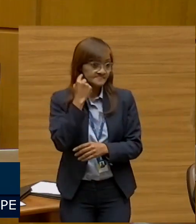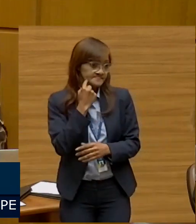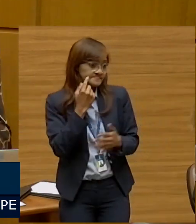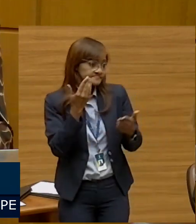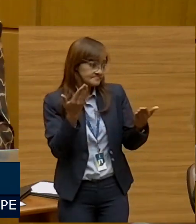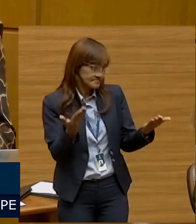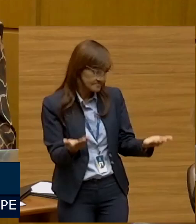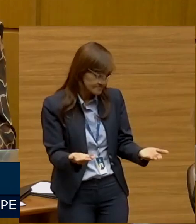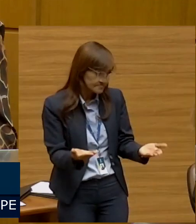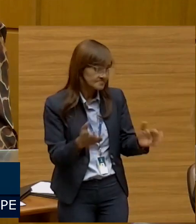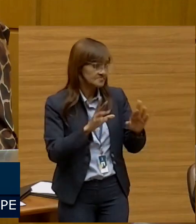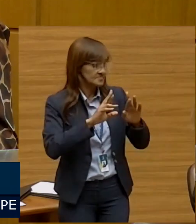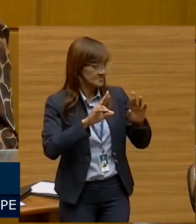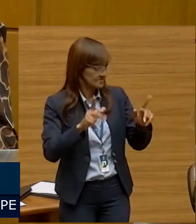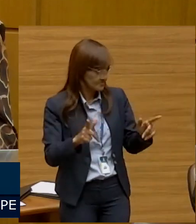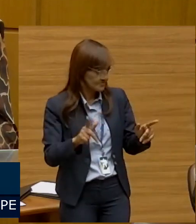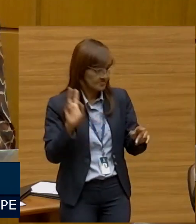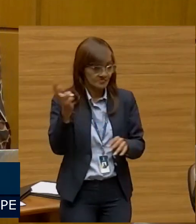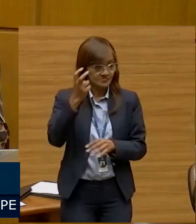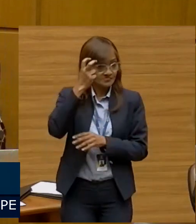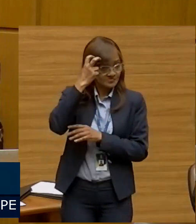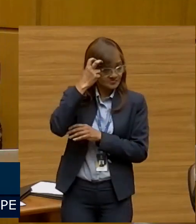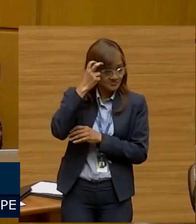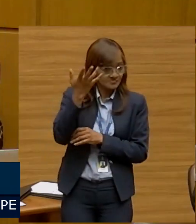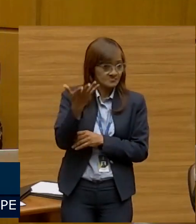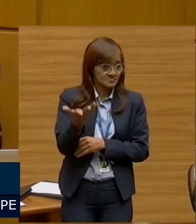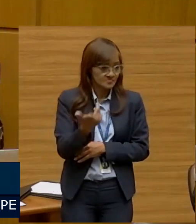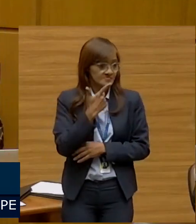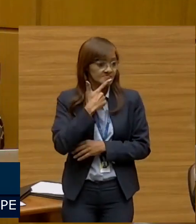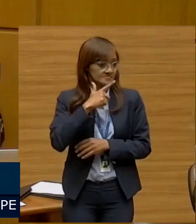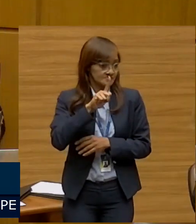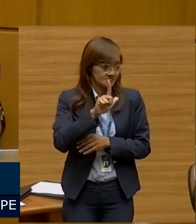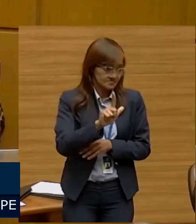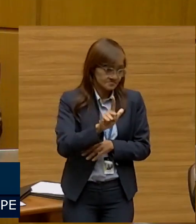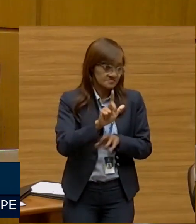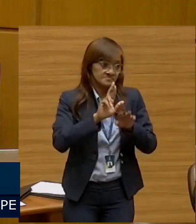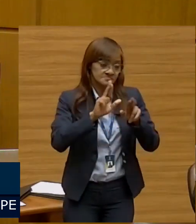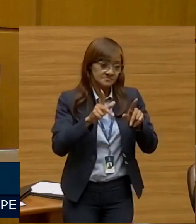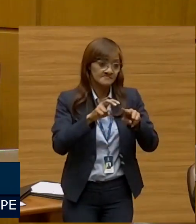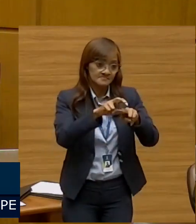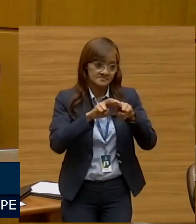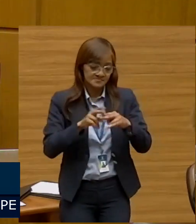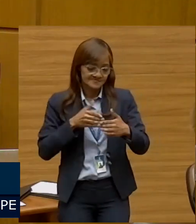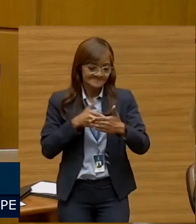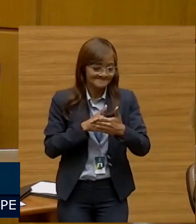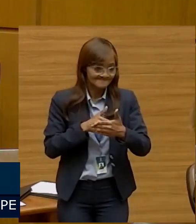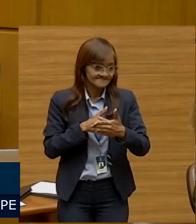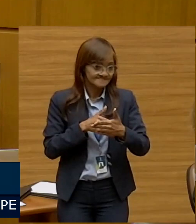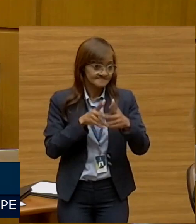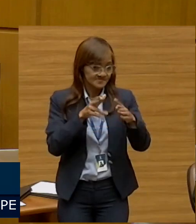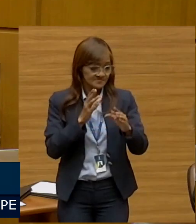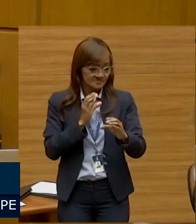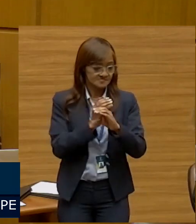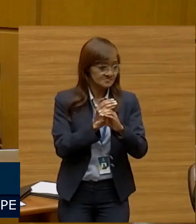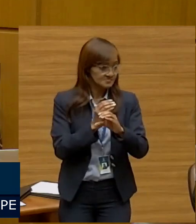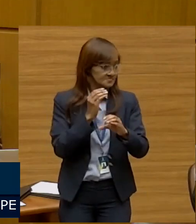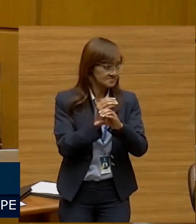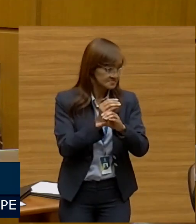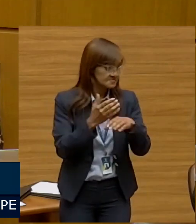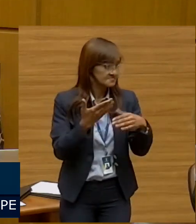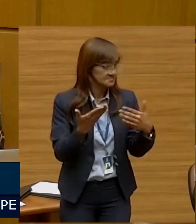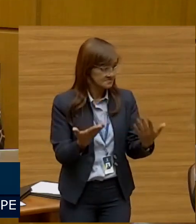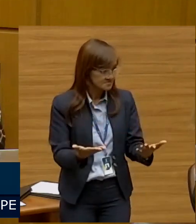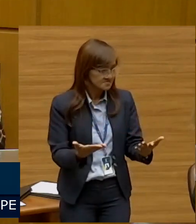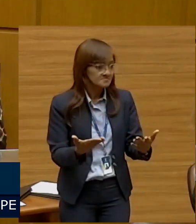da mesma língua e cultura que é imposta, né? Isso aí é imposto como uma barreira de comunicação, interação com os profissionais